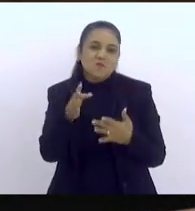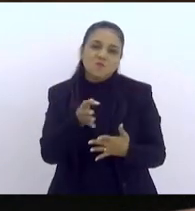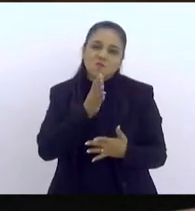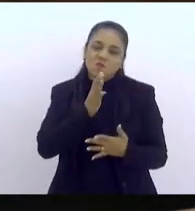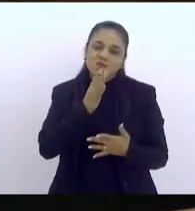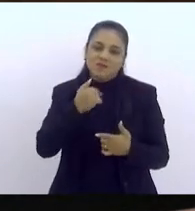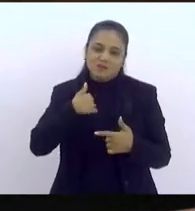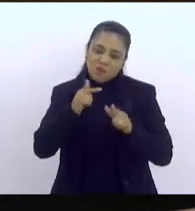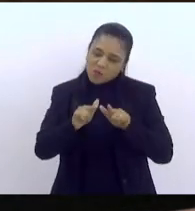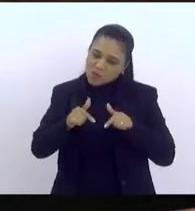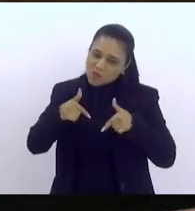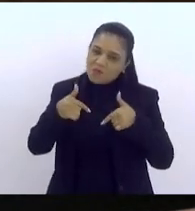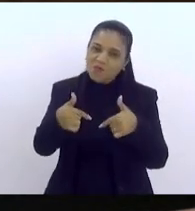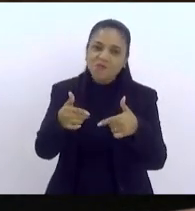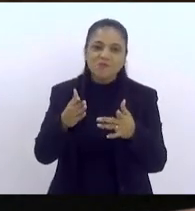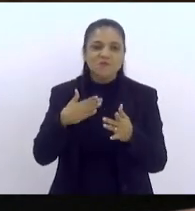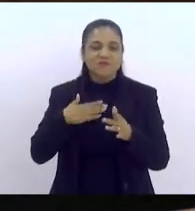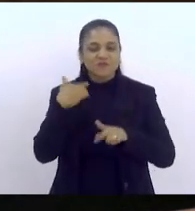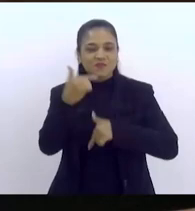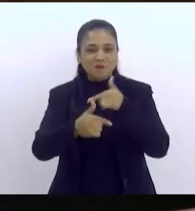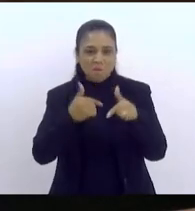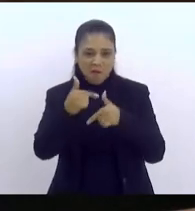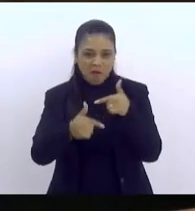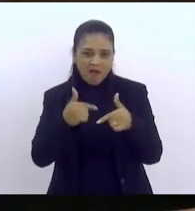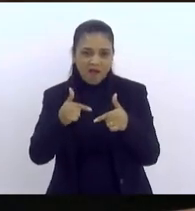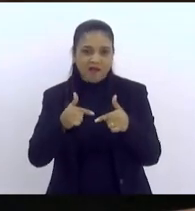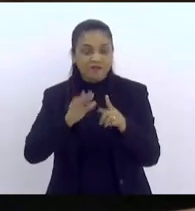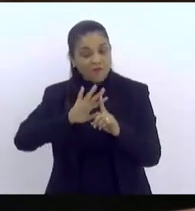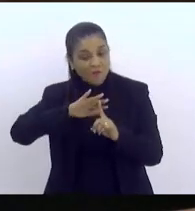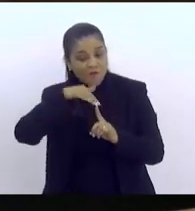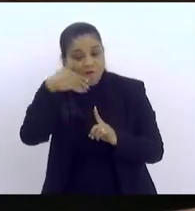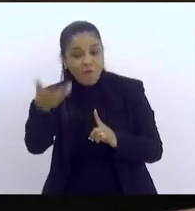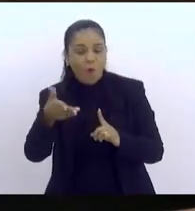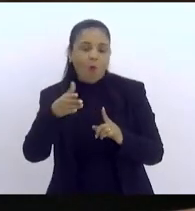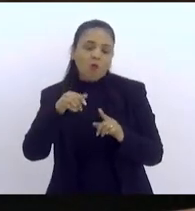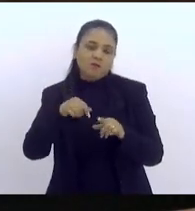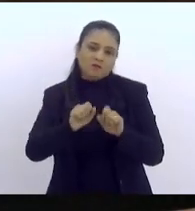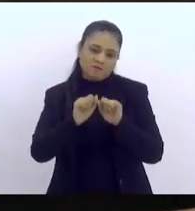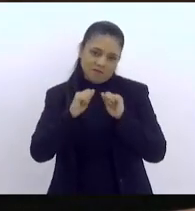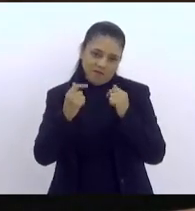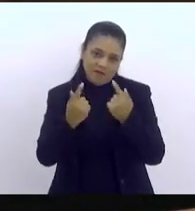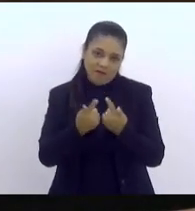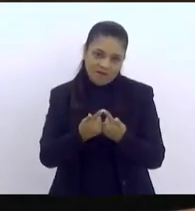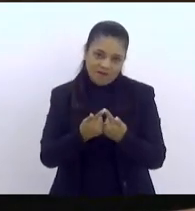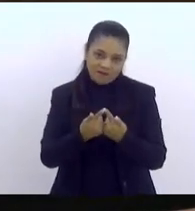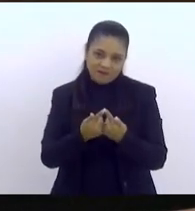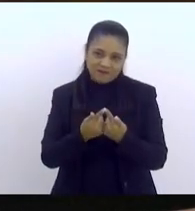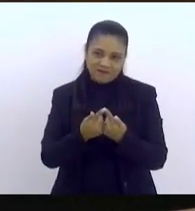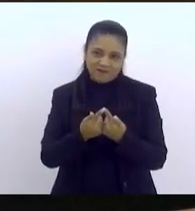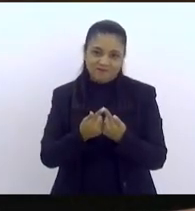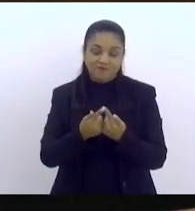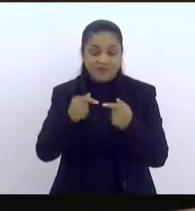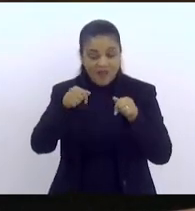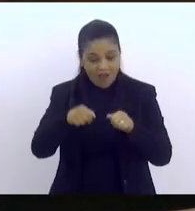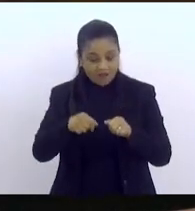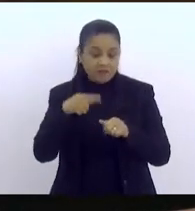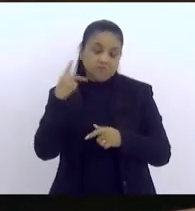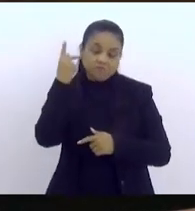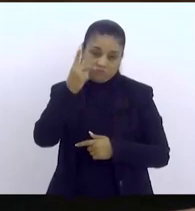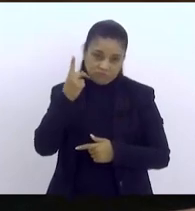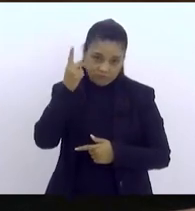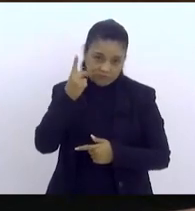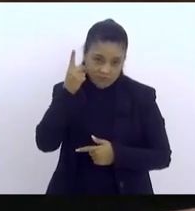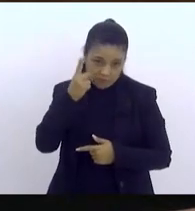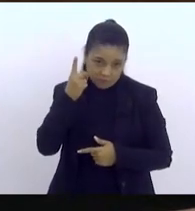gente tem, porém, fora daqui. Aqui, na realidade, a gente exerce, somos parlamentares, somos